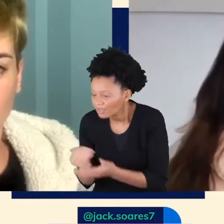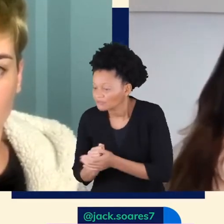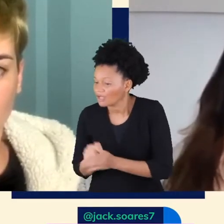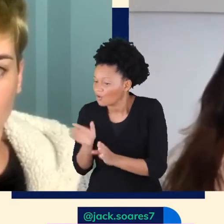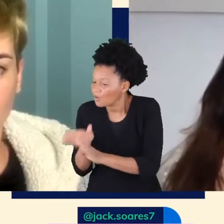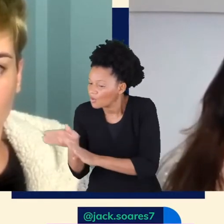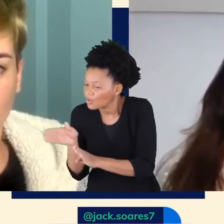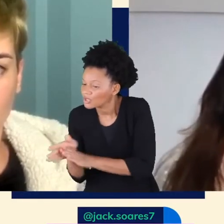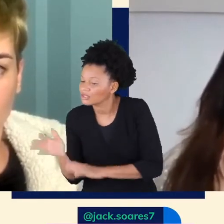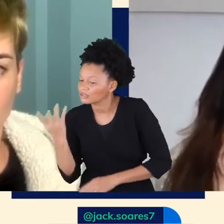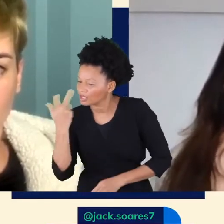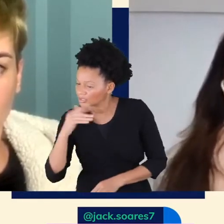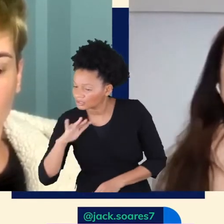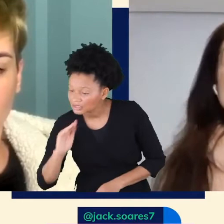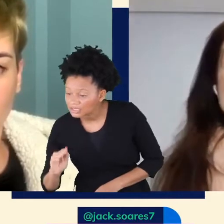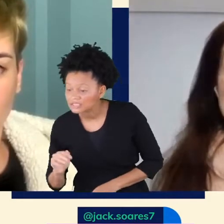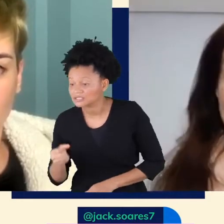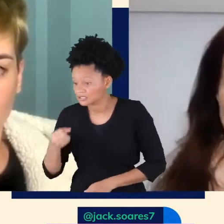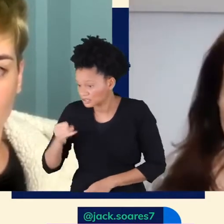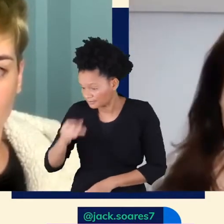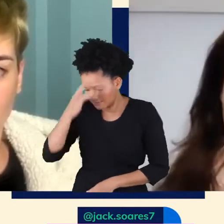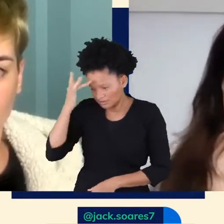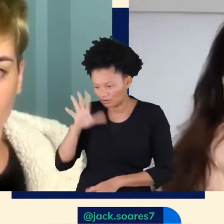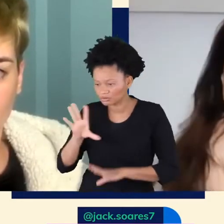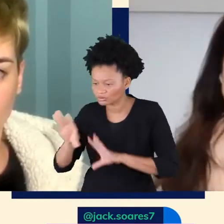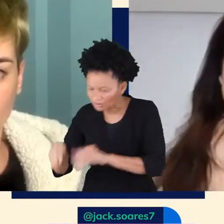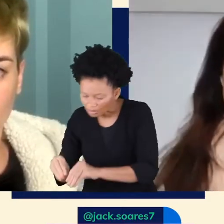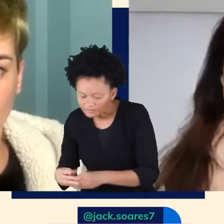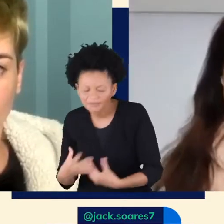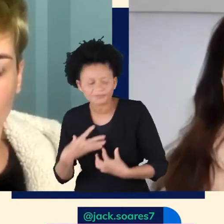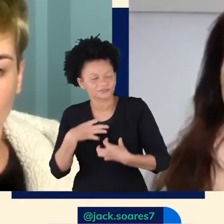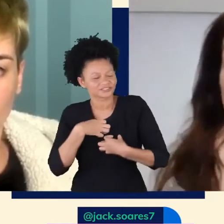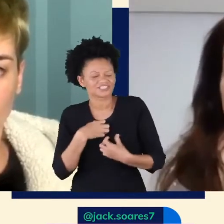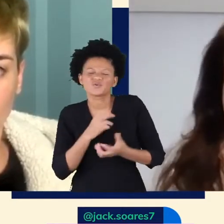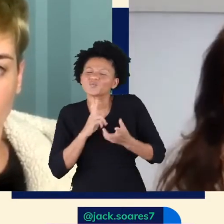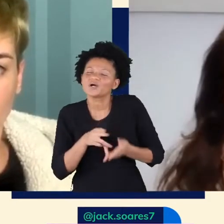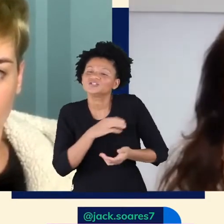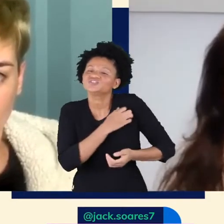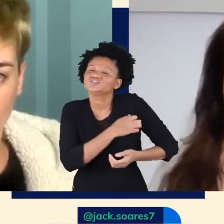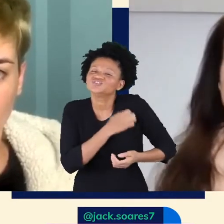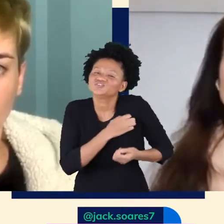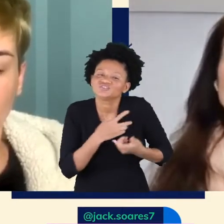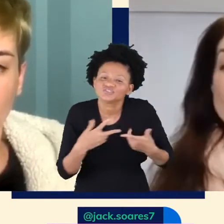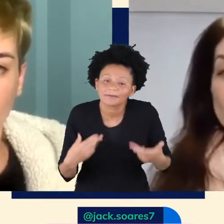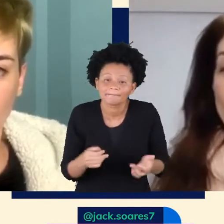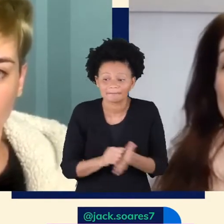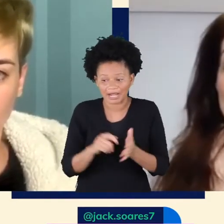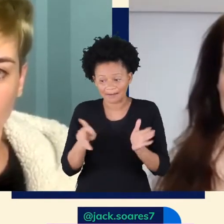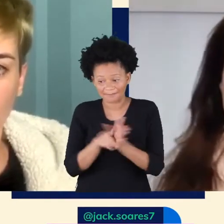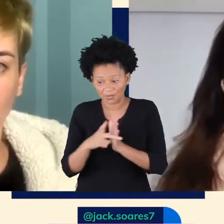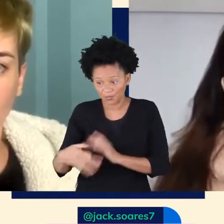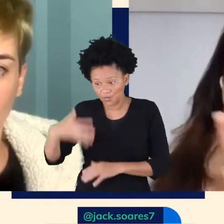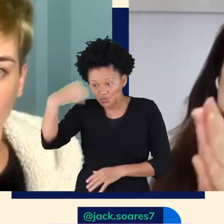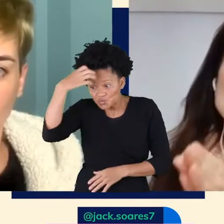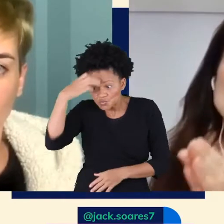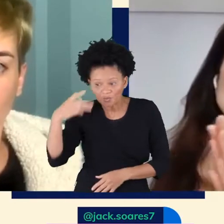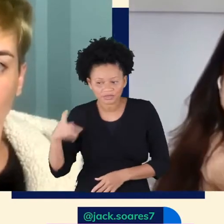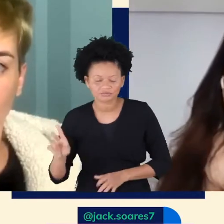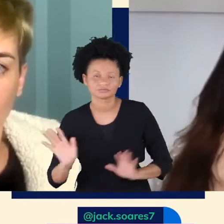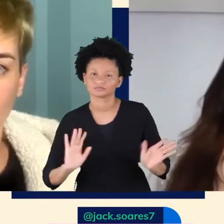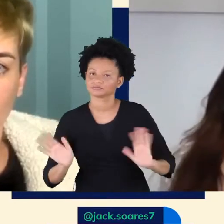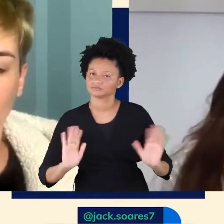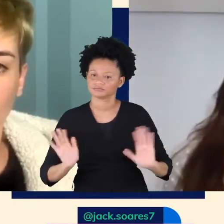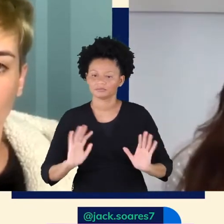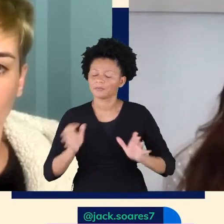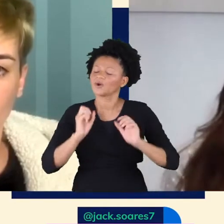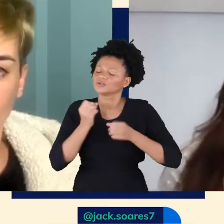tem que orientar a criança que se alguém tocar, pode ser que o corpo dela reaja, pode ser que ela sinta aquela cosquinha, mas isso não quer dizer